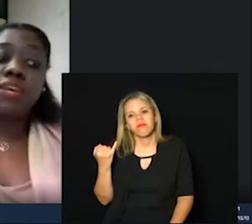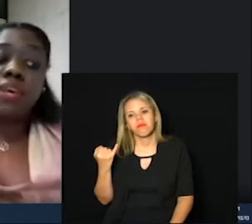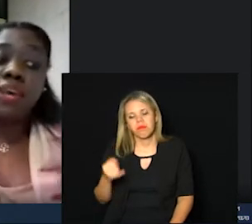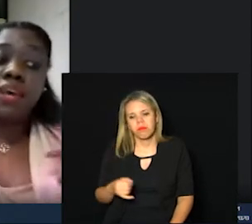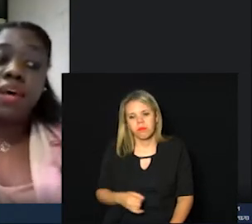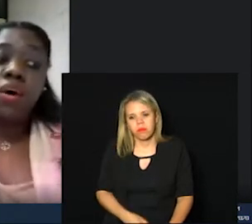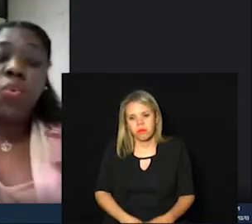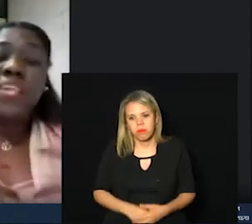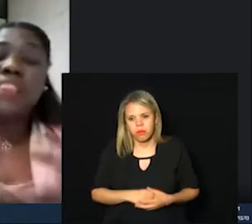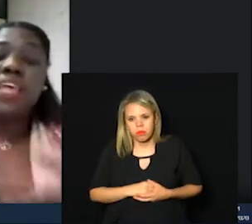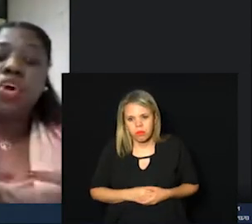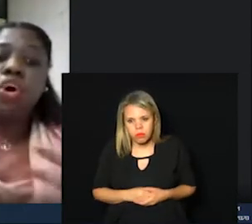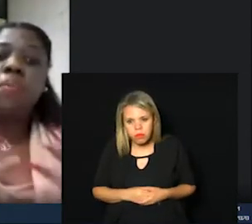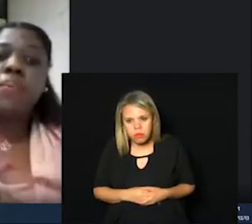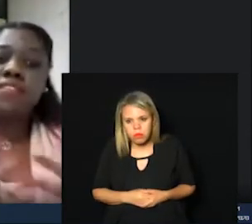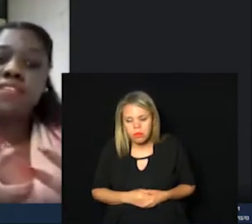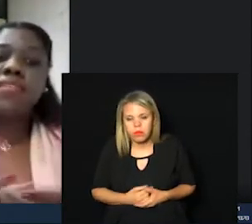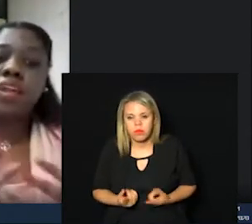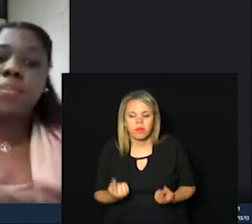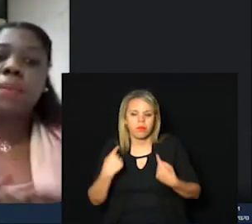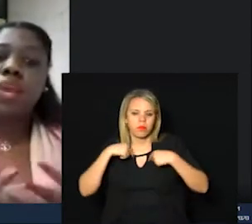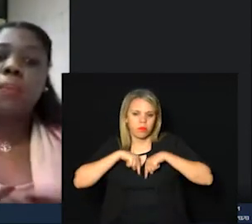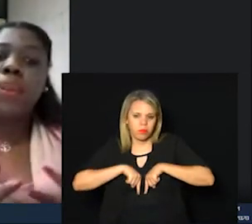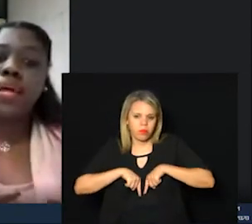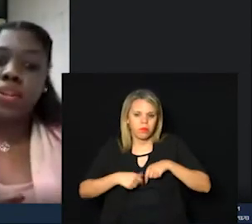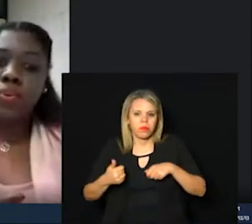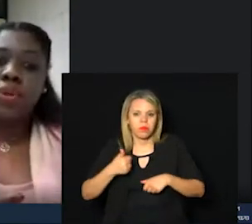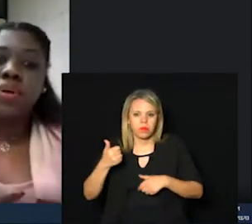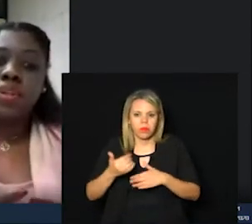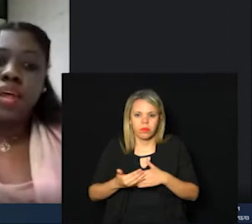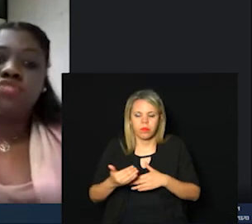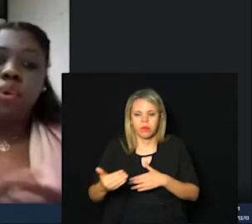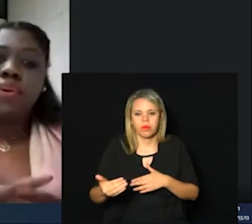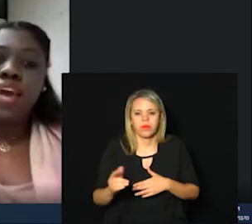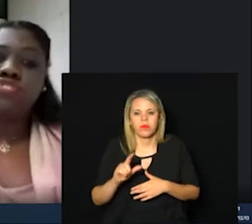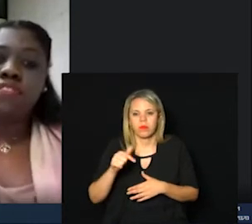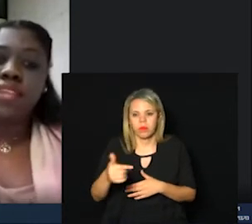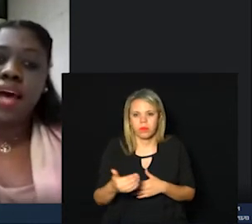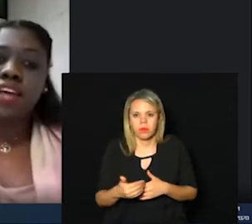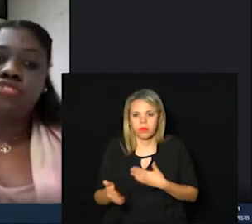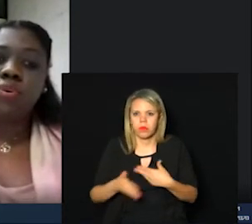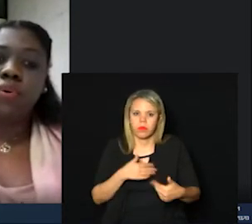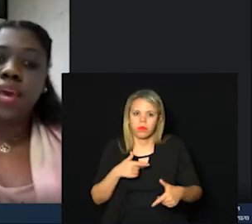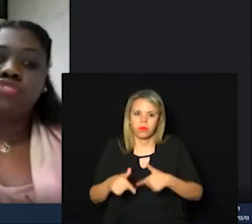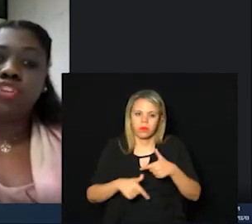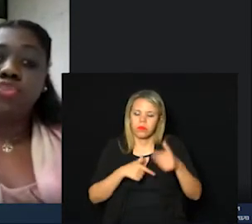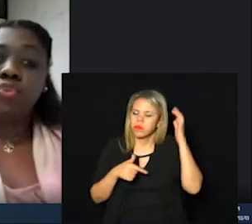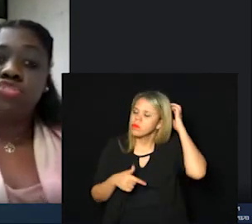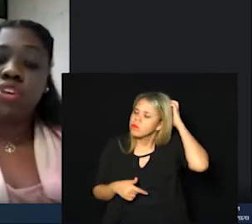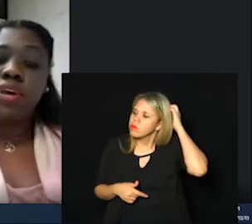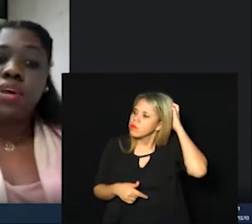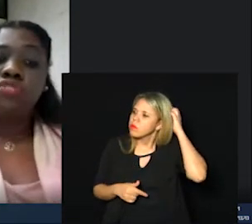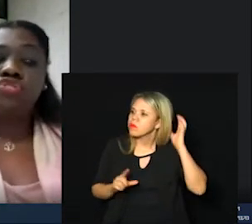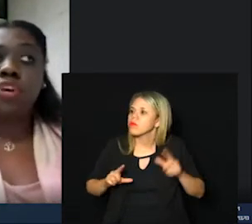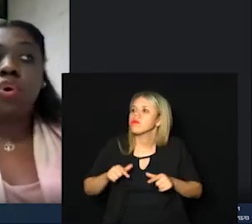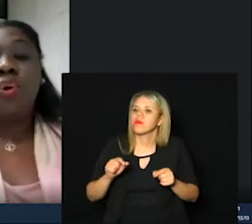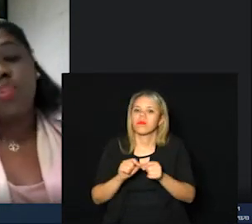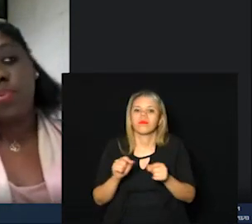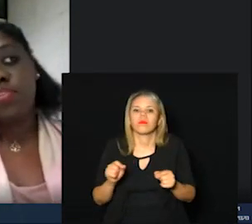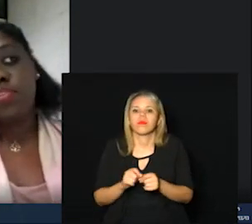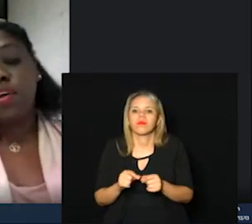de que o interior precisa estar no primeiro plano, né, de qualquer atividade, qualquer atitude